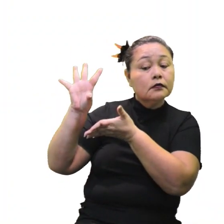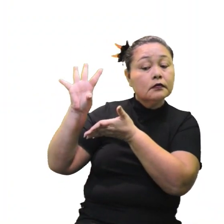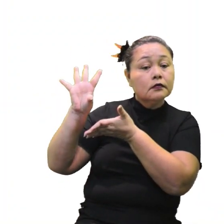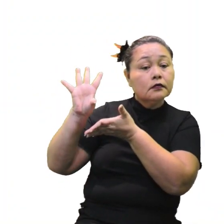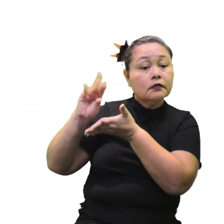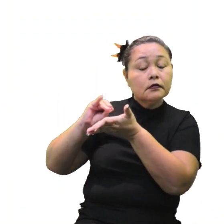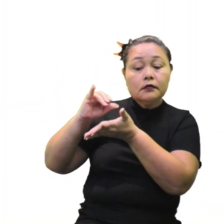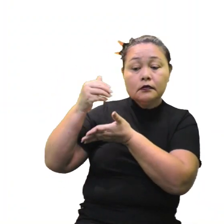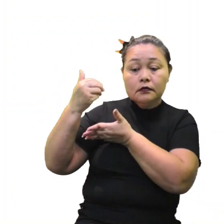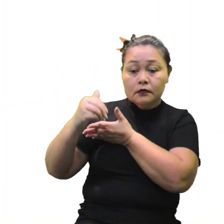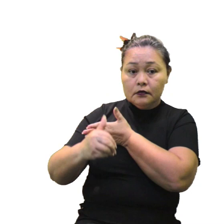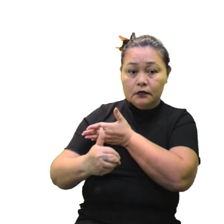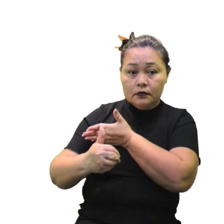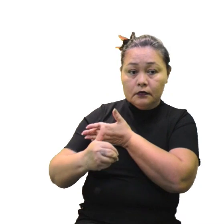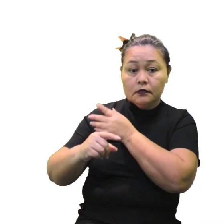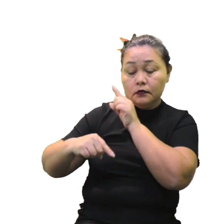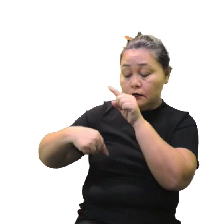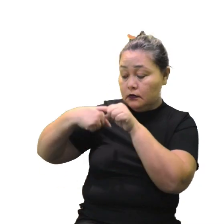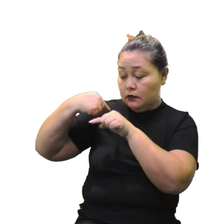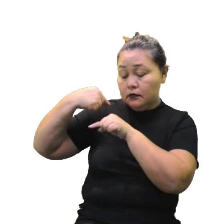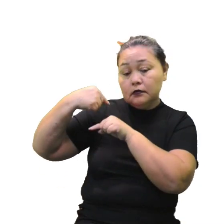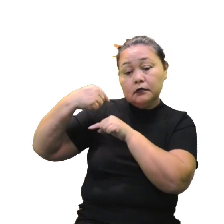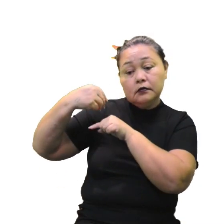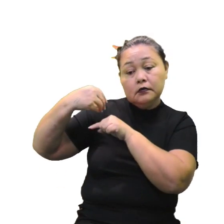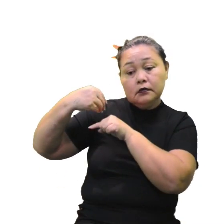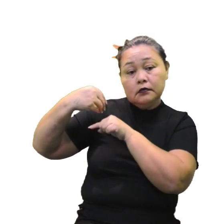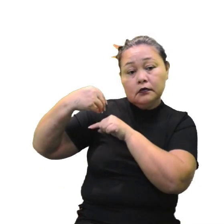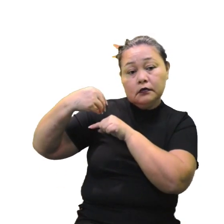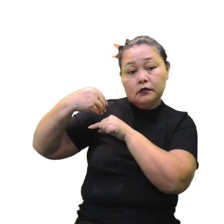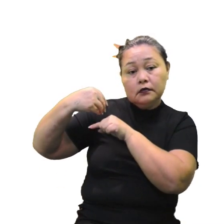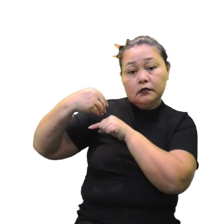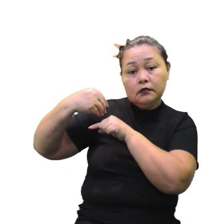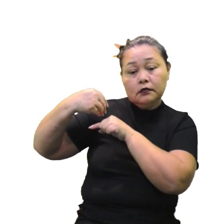Constitui-se o modelo energético